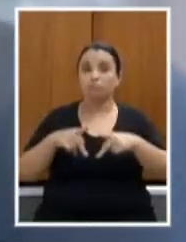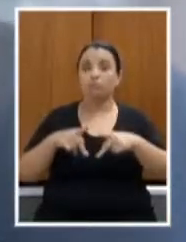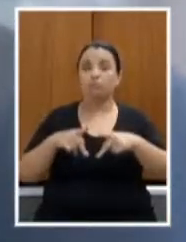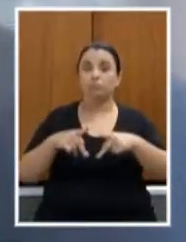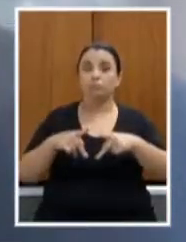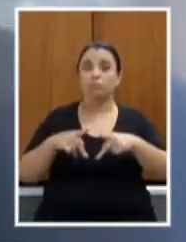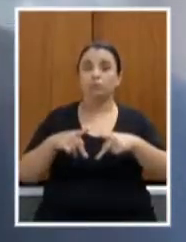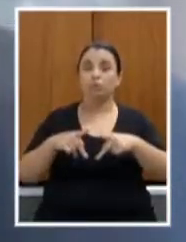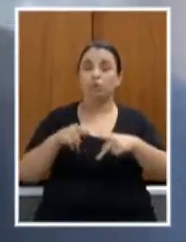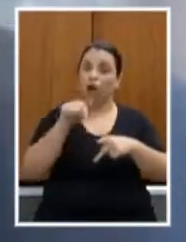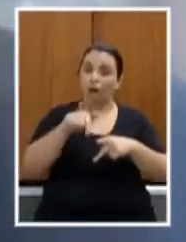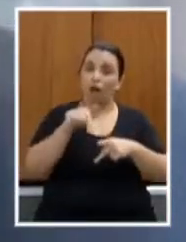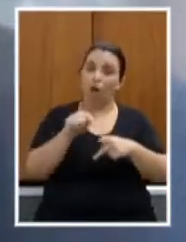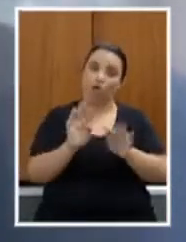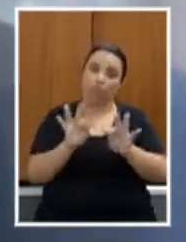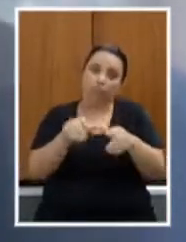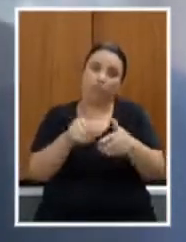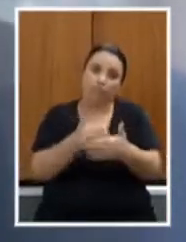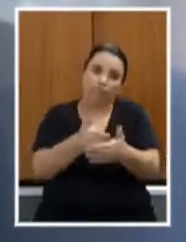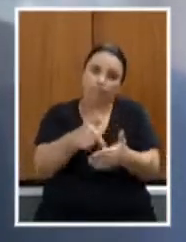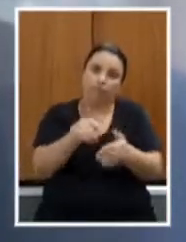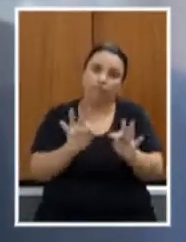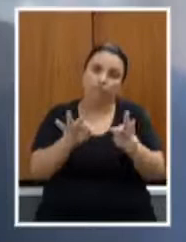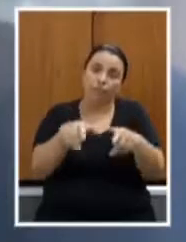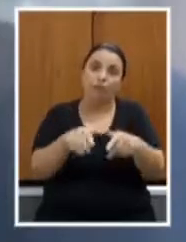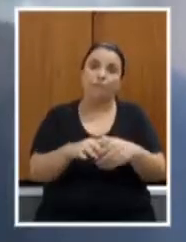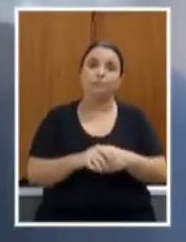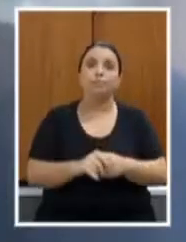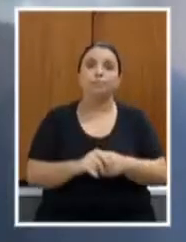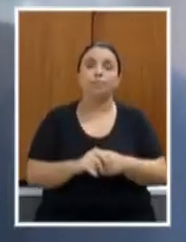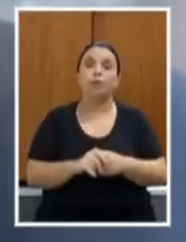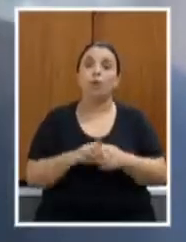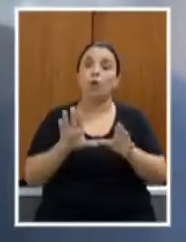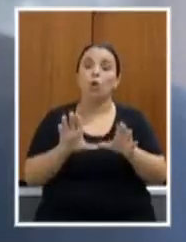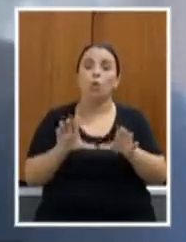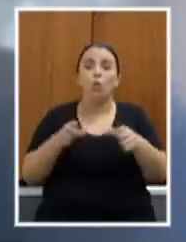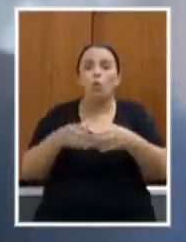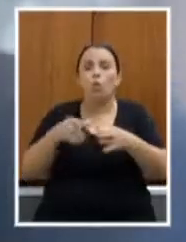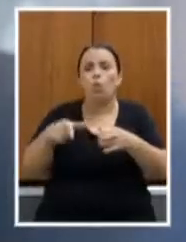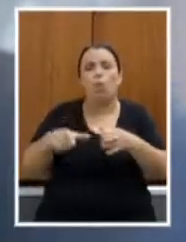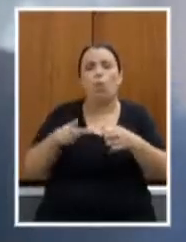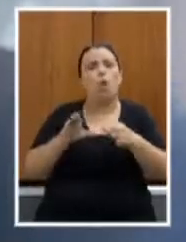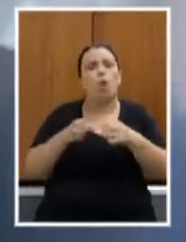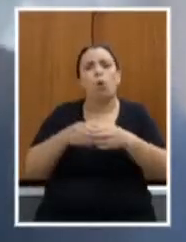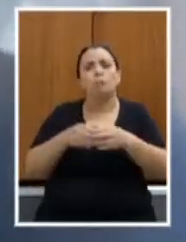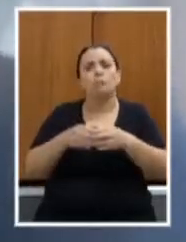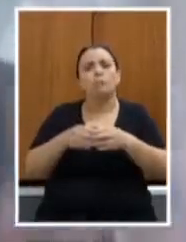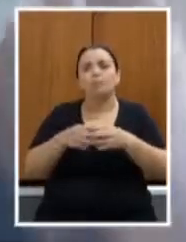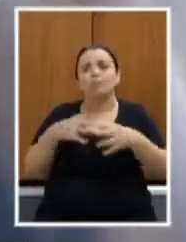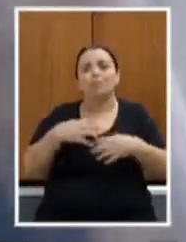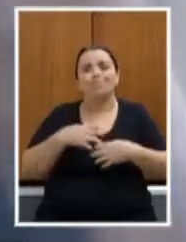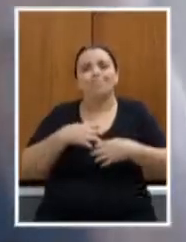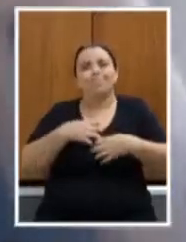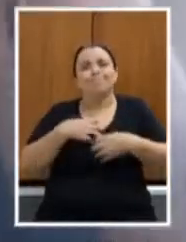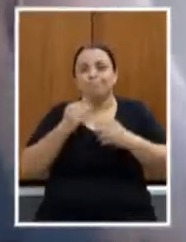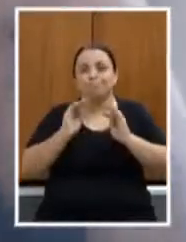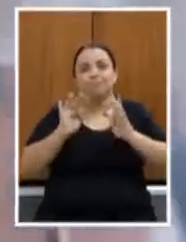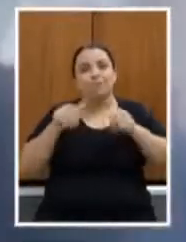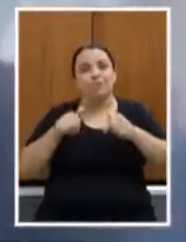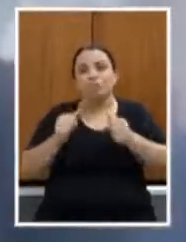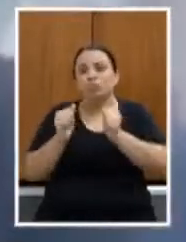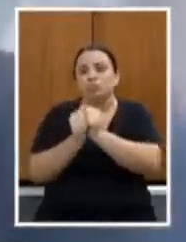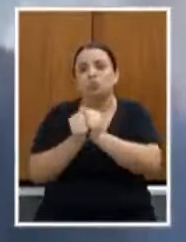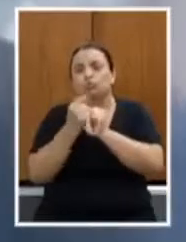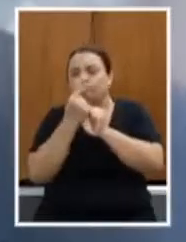acaba agora, é uma comissão que me encanta. Estar junto ao povo, dialogar,